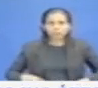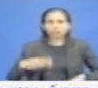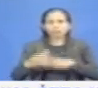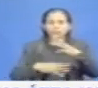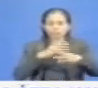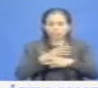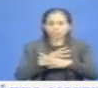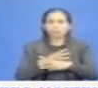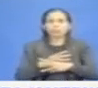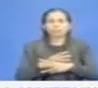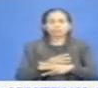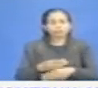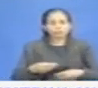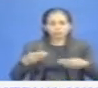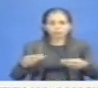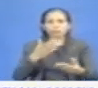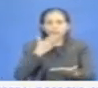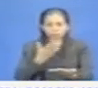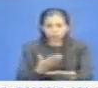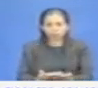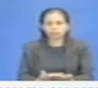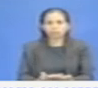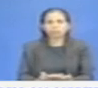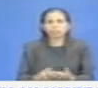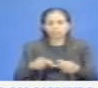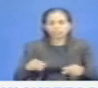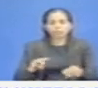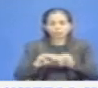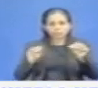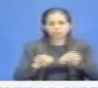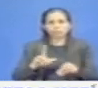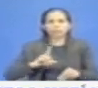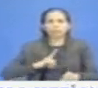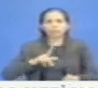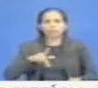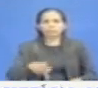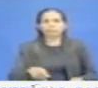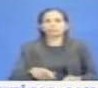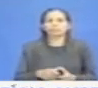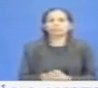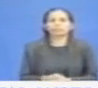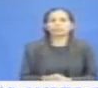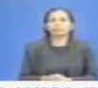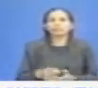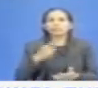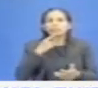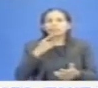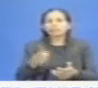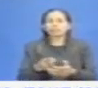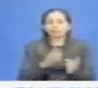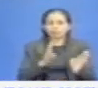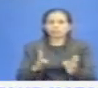foi, senti capaz de ter isso, e o município Los Palos. Administrador município Lautem, Zeferino Hactuir. Processo